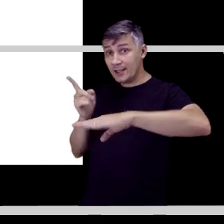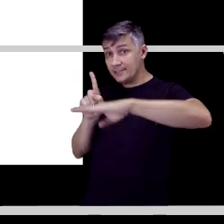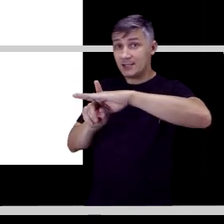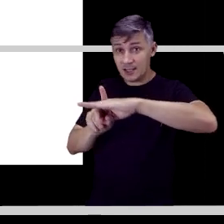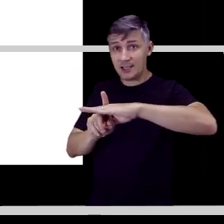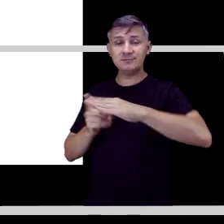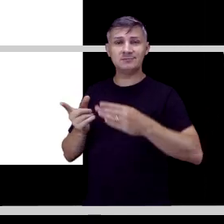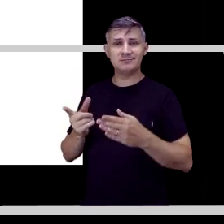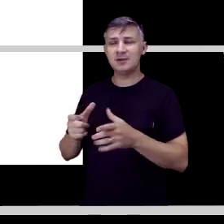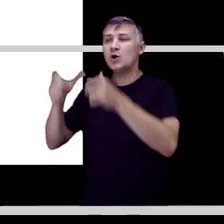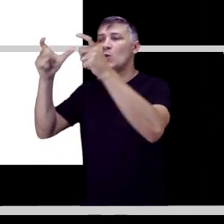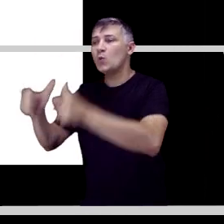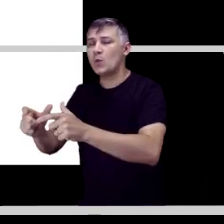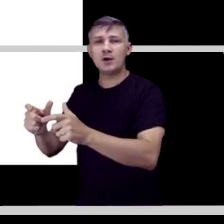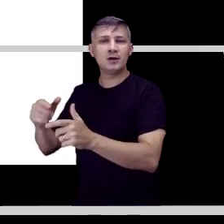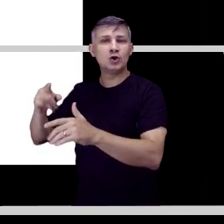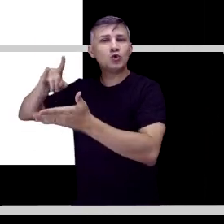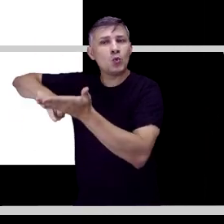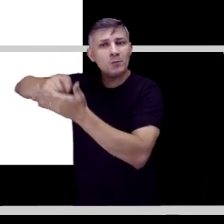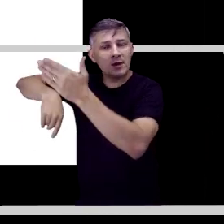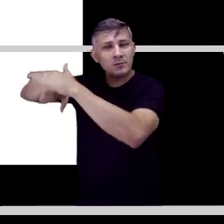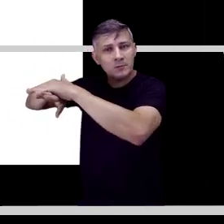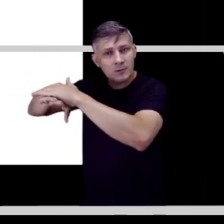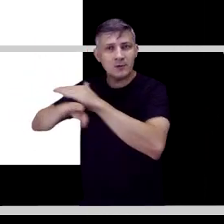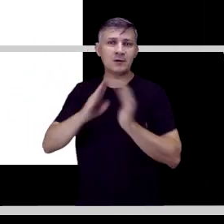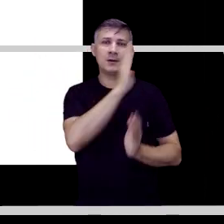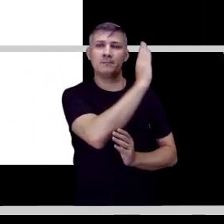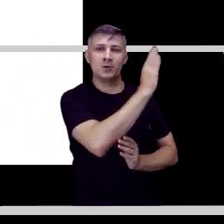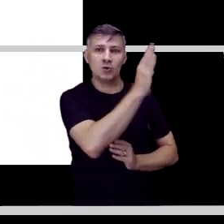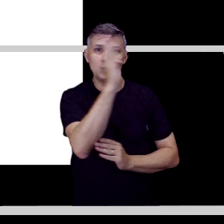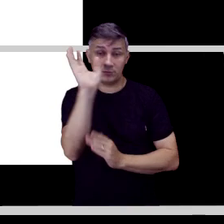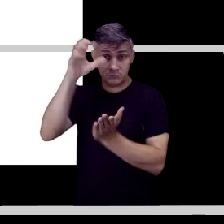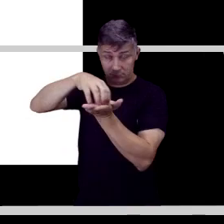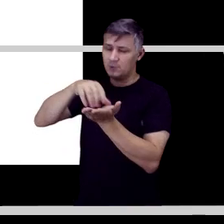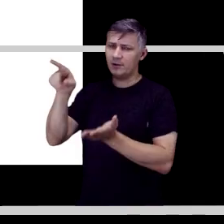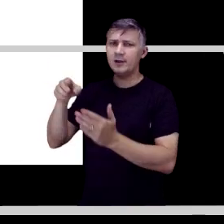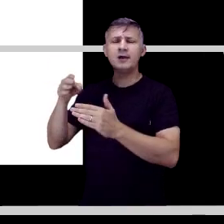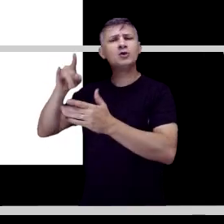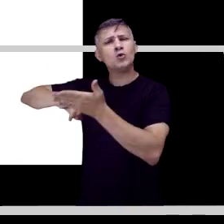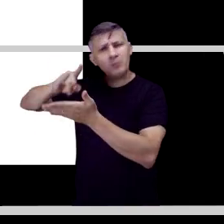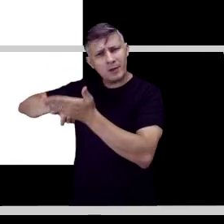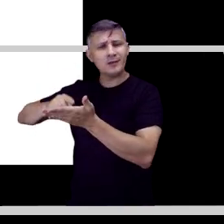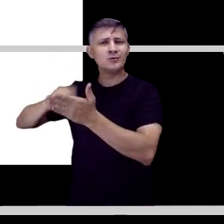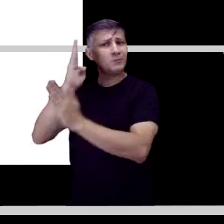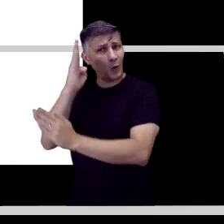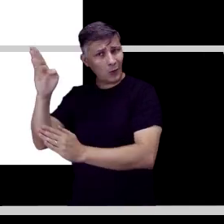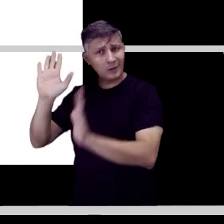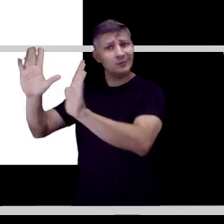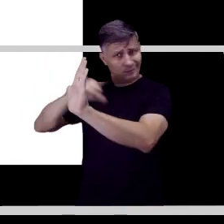de documentação e biblioteca nesse edifício moderno. O centro de documentação e biblioteca já existia, estava